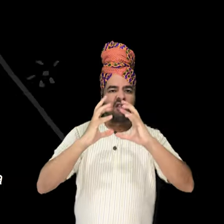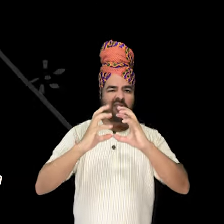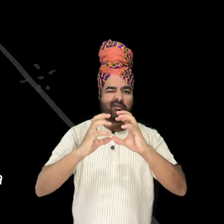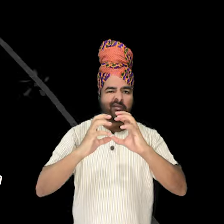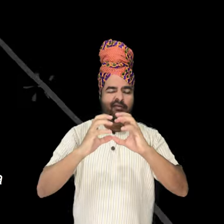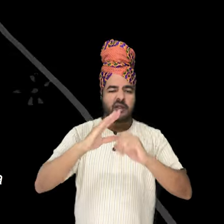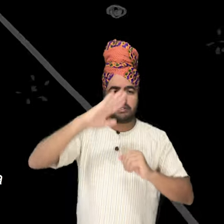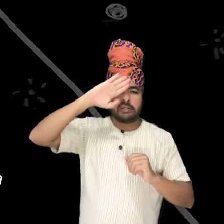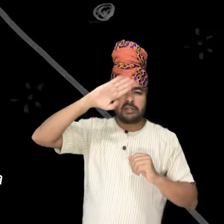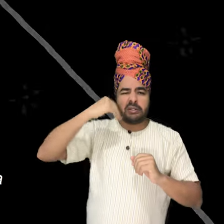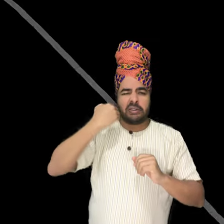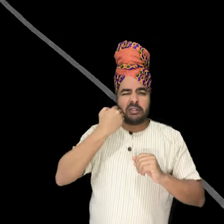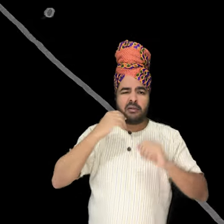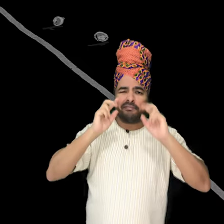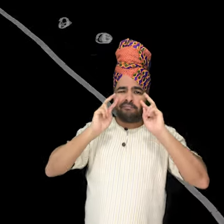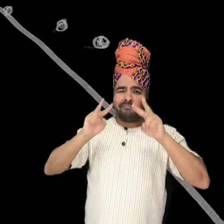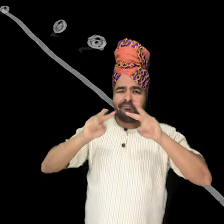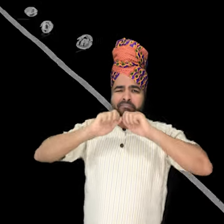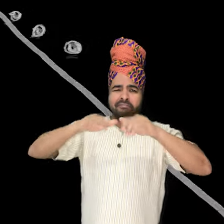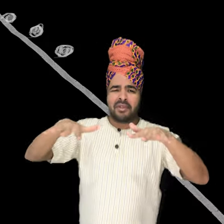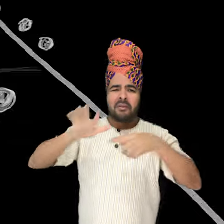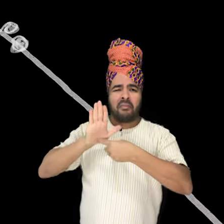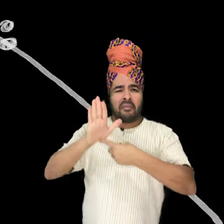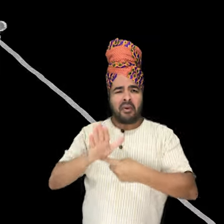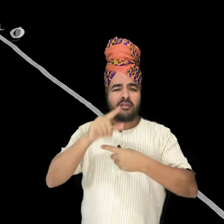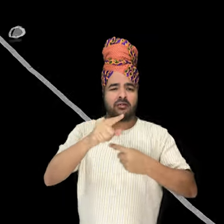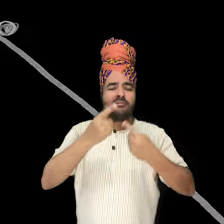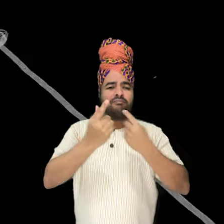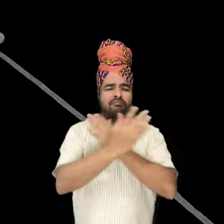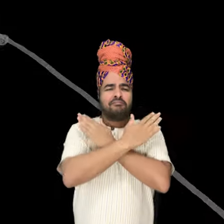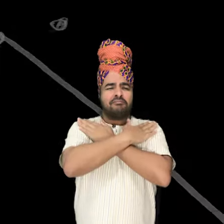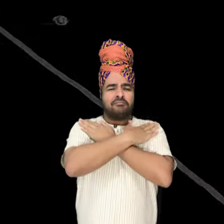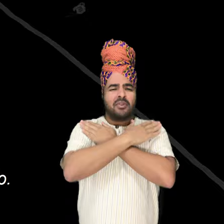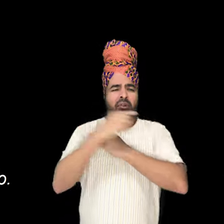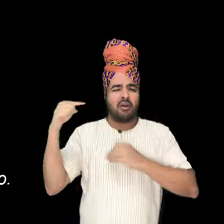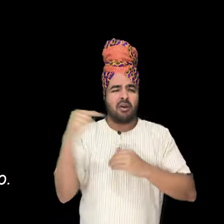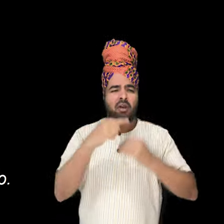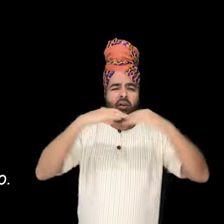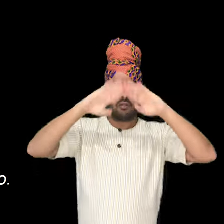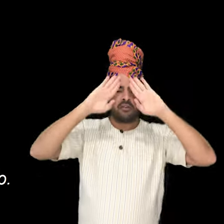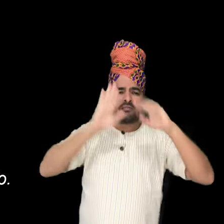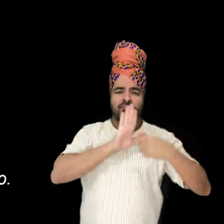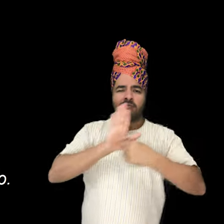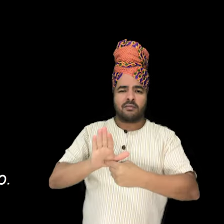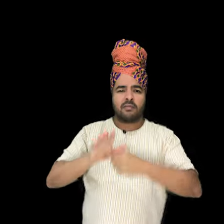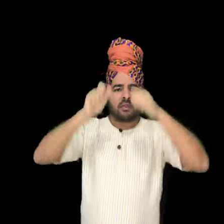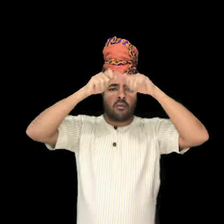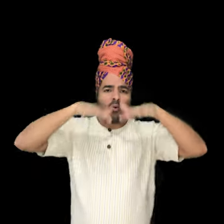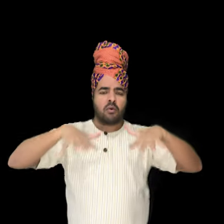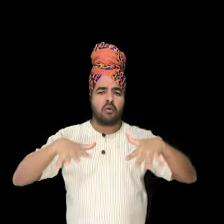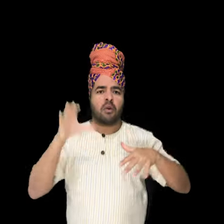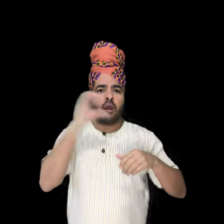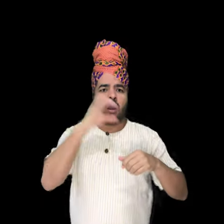a febre estais Break e mostra o caminho aiko é Omolú já foi